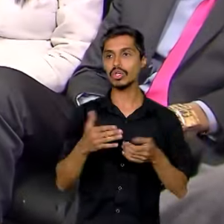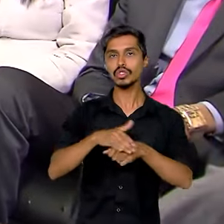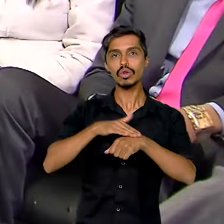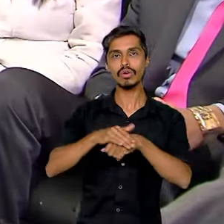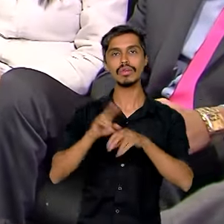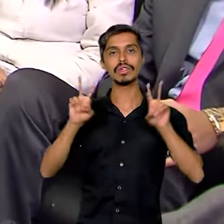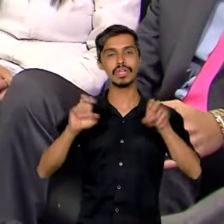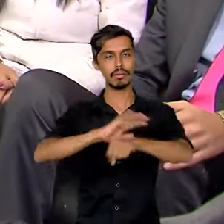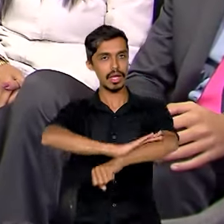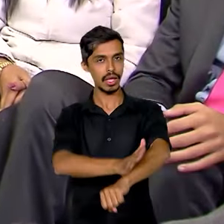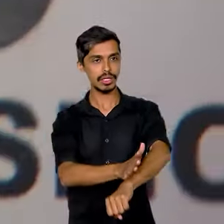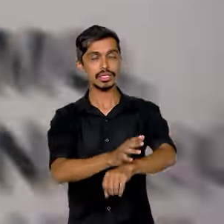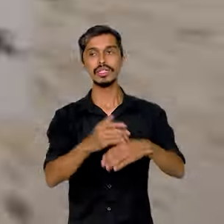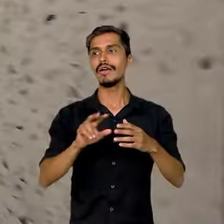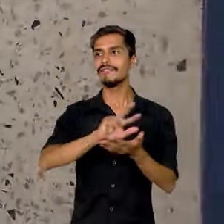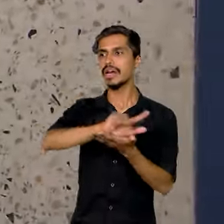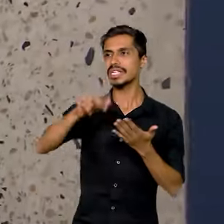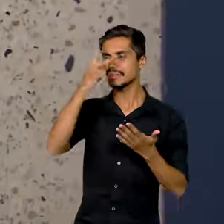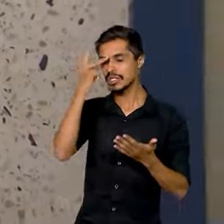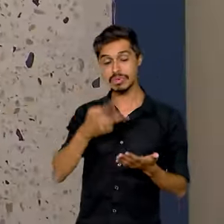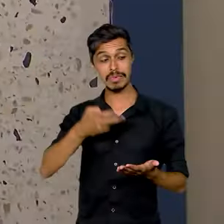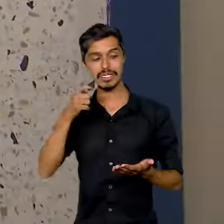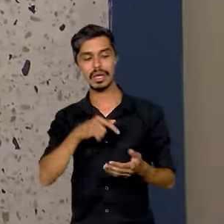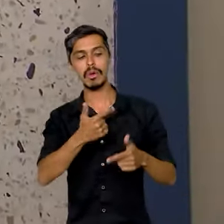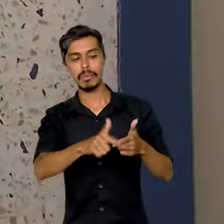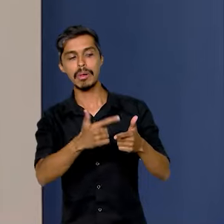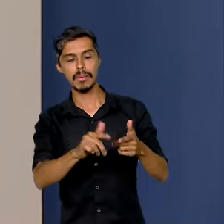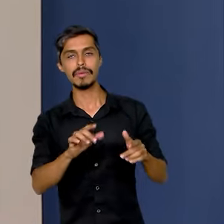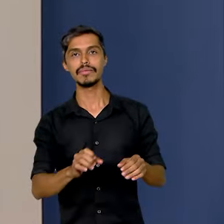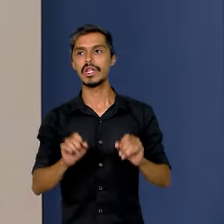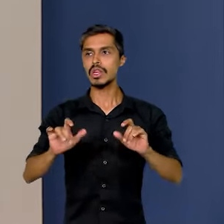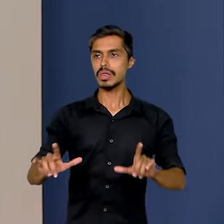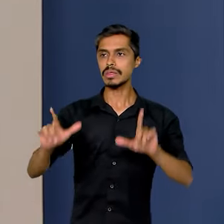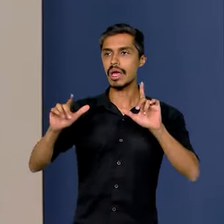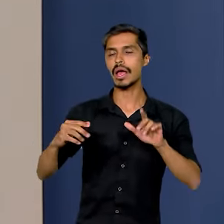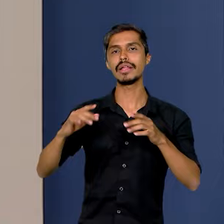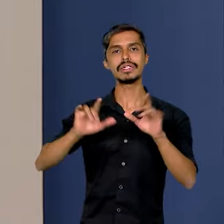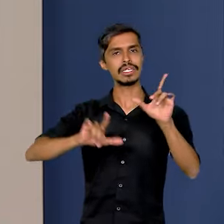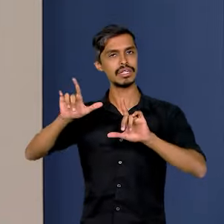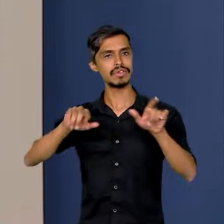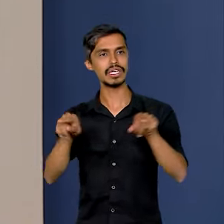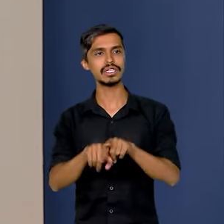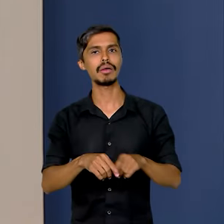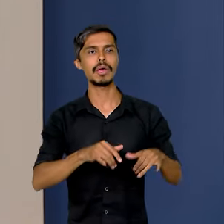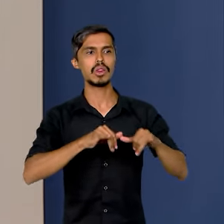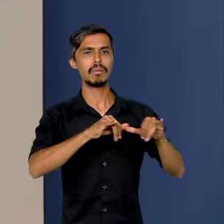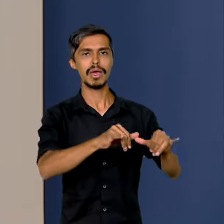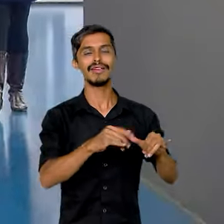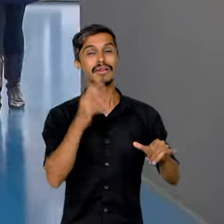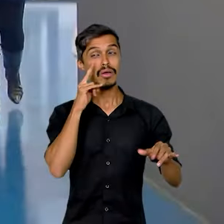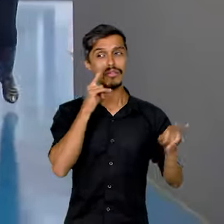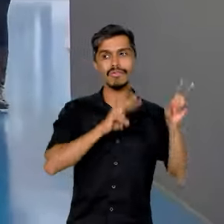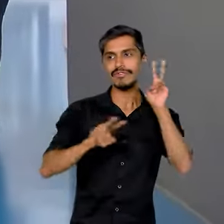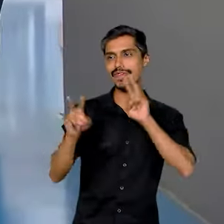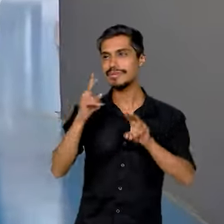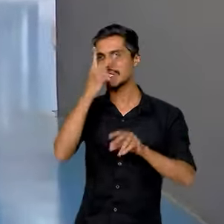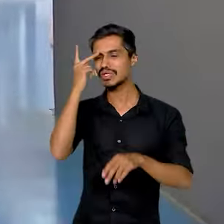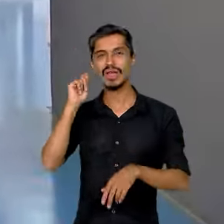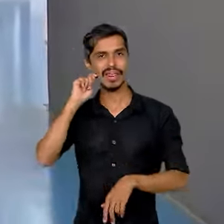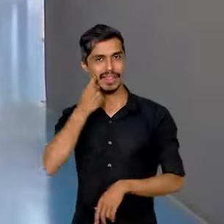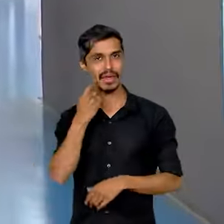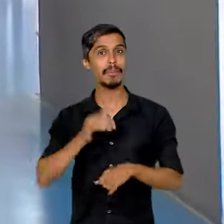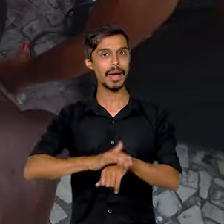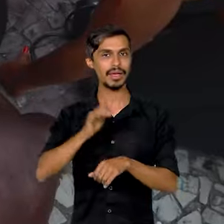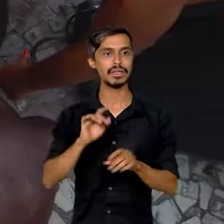se conversa sobre racismo, muitos reconhecem o problema. Nas telas da TV e no mercado de trabalho se consegue ver mais